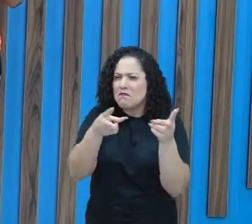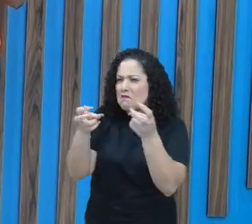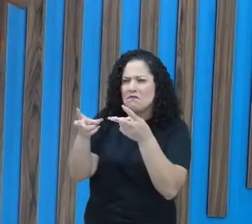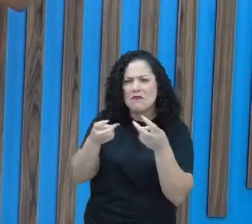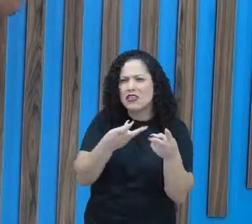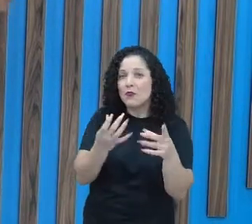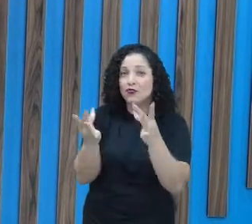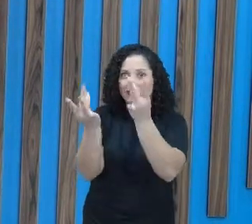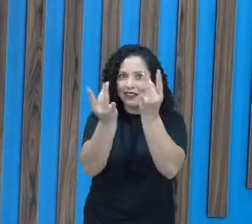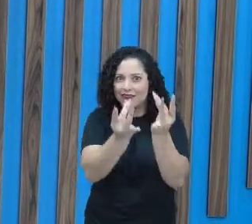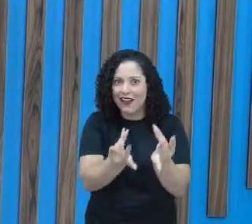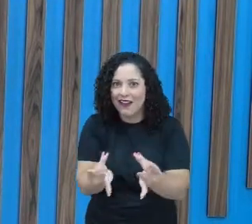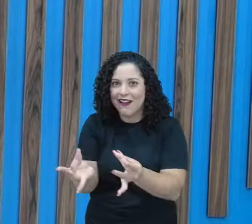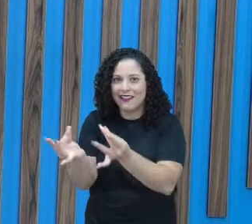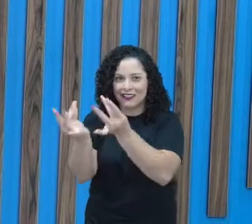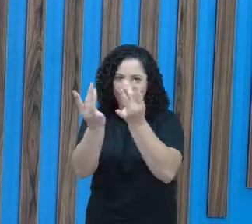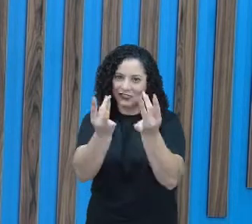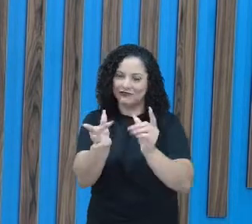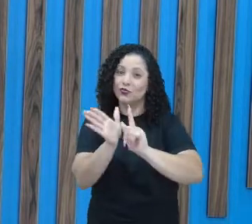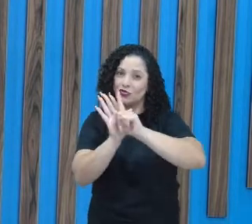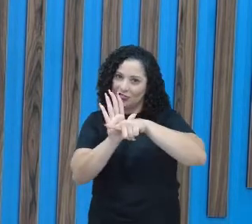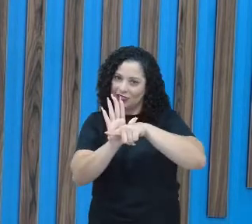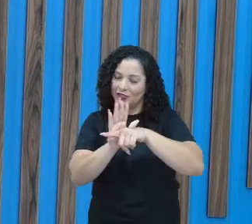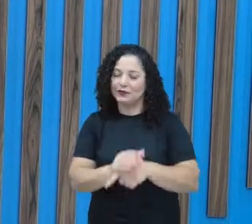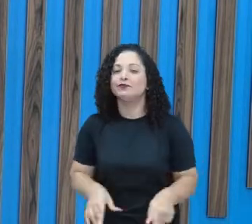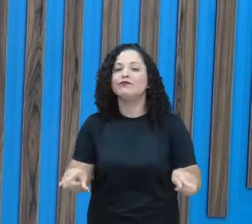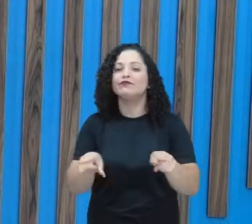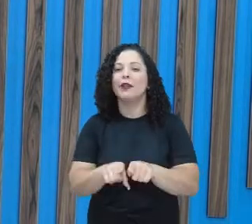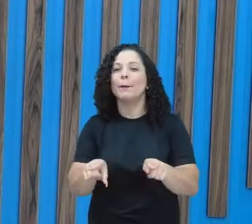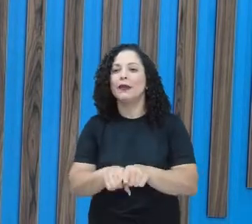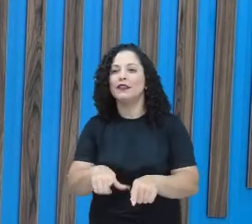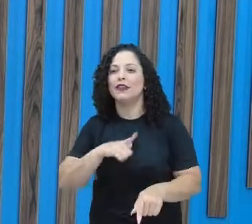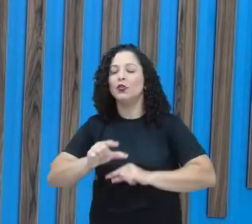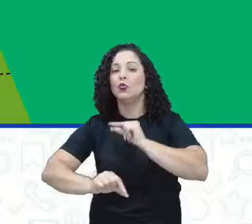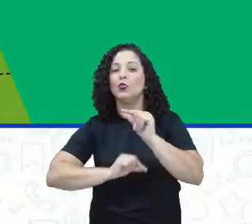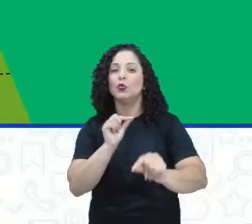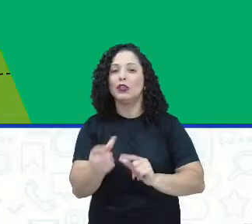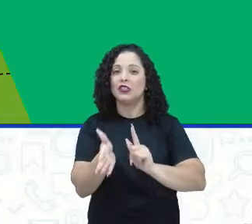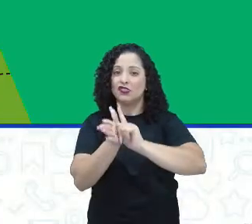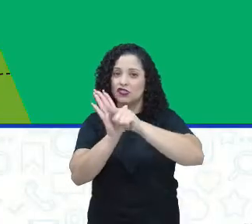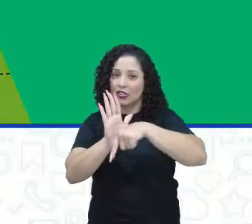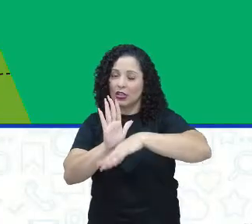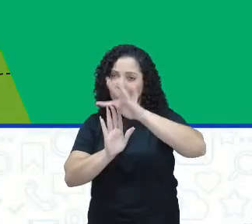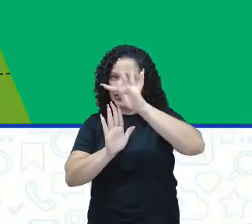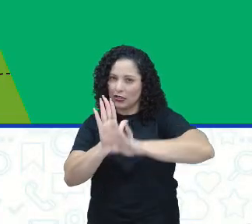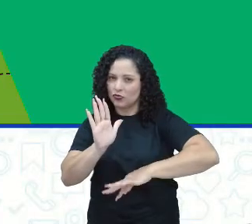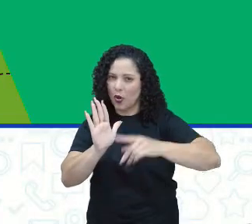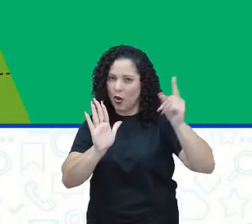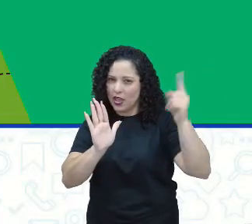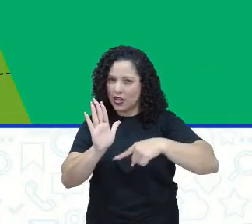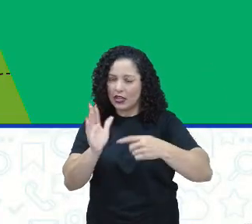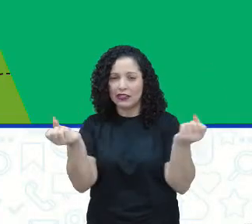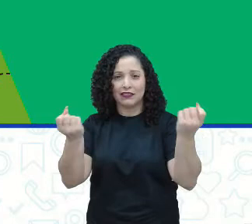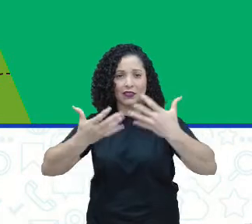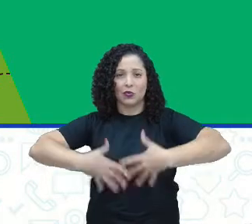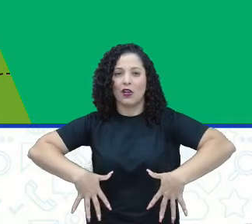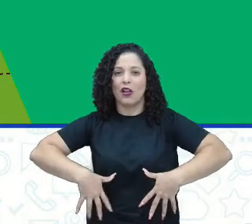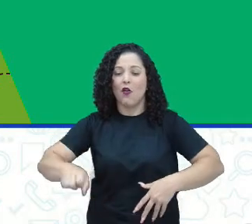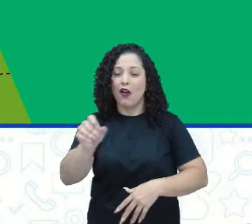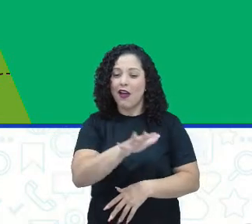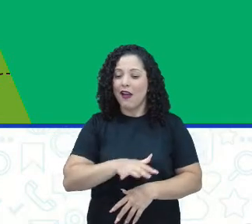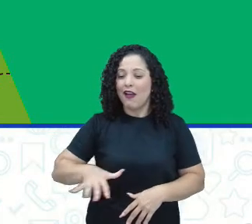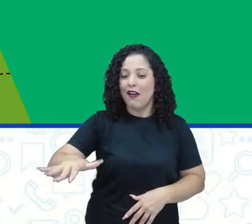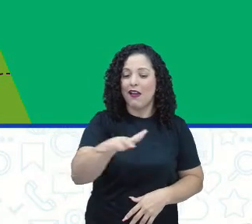isso? É verdade. Ó, e aí também o que temos mais? Esse gênero textual é comum em ambientes informais